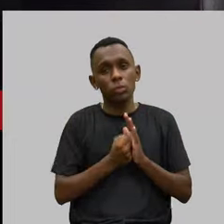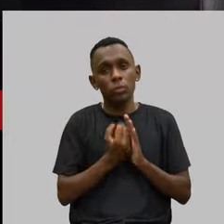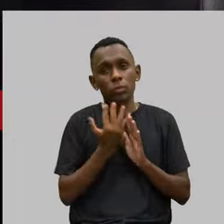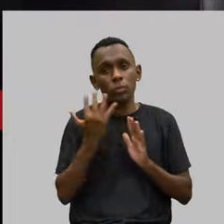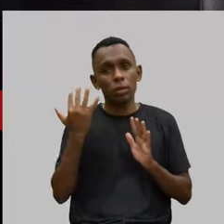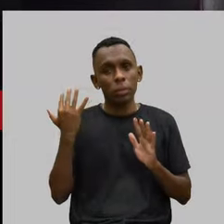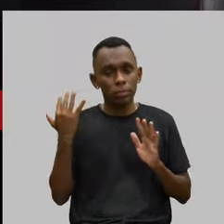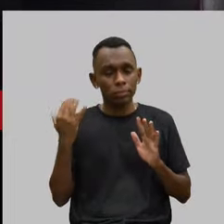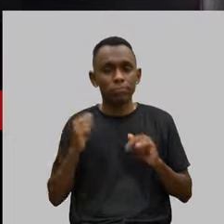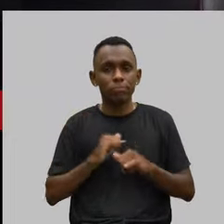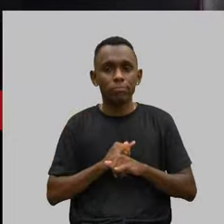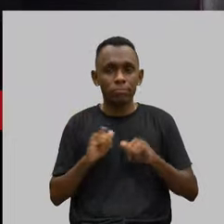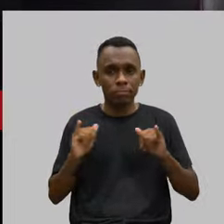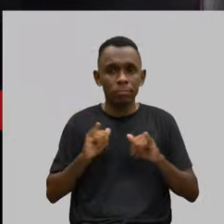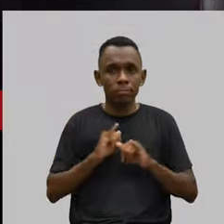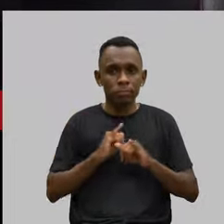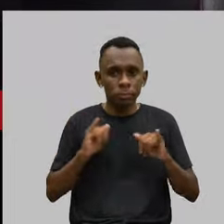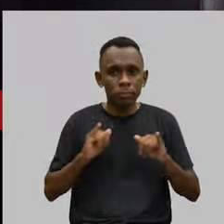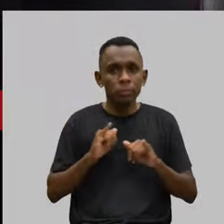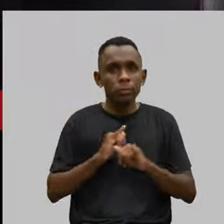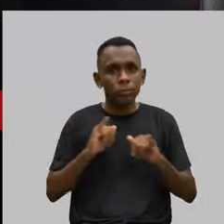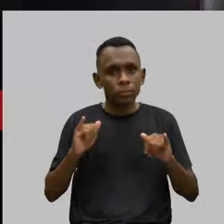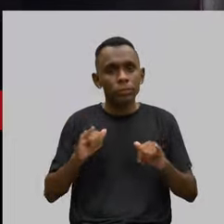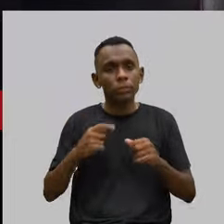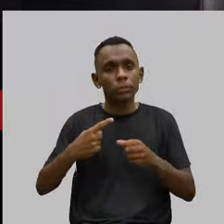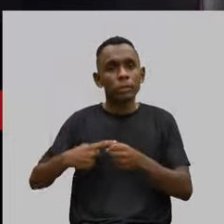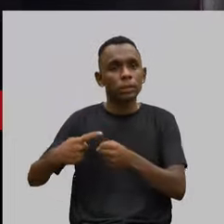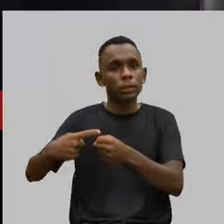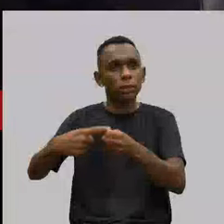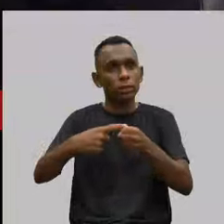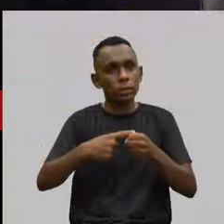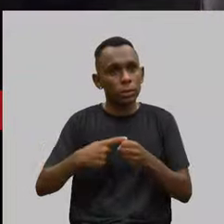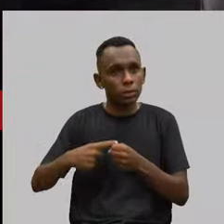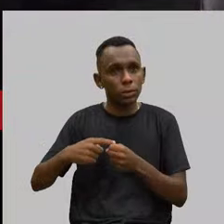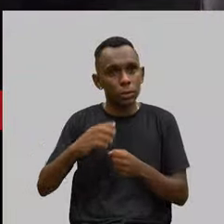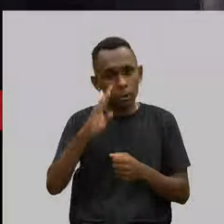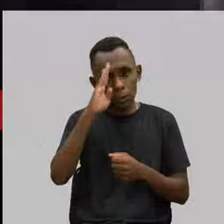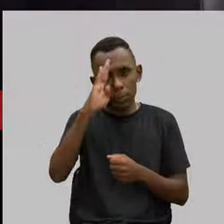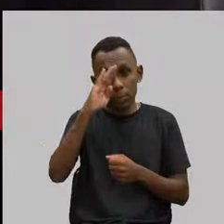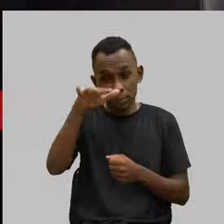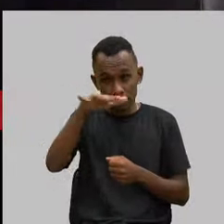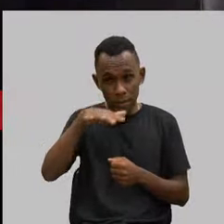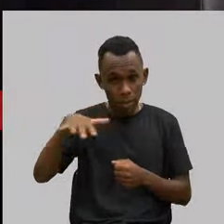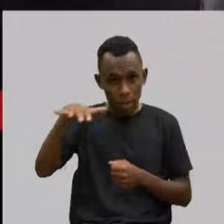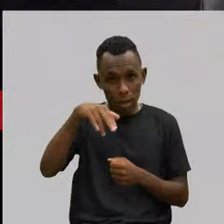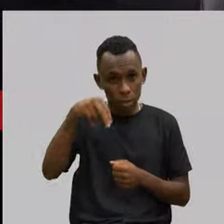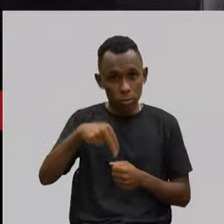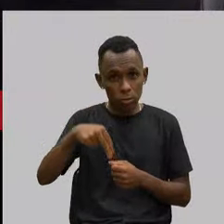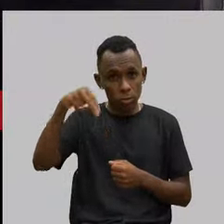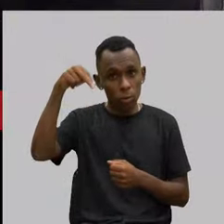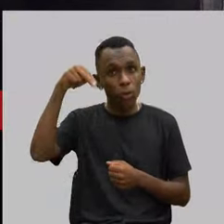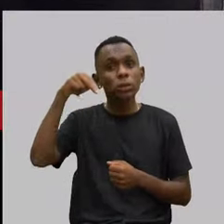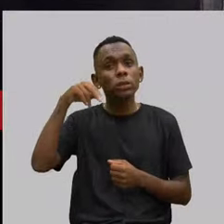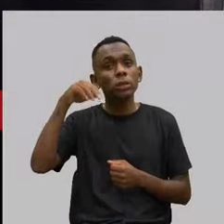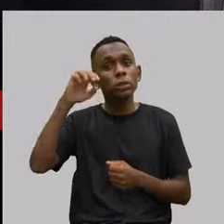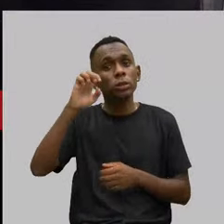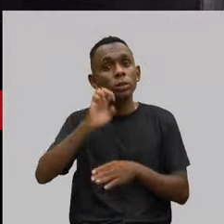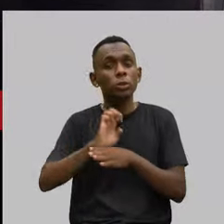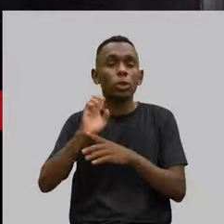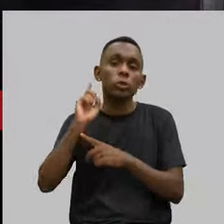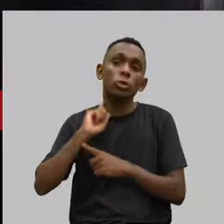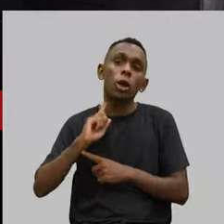tá que e os distritos principalmente lá no jecon Mucuri e o norte de Minas